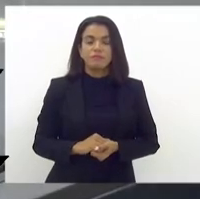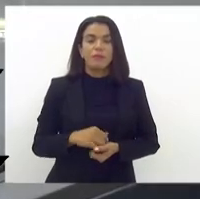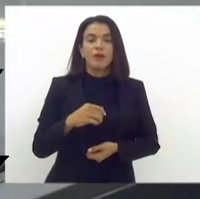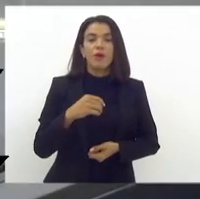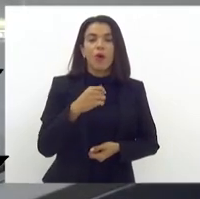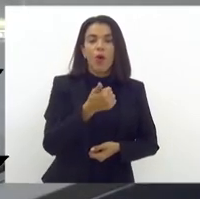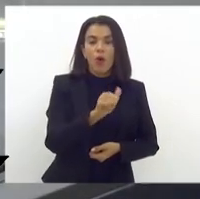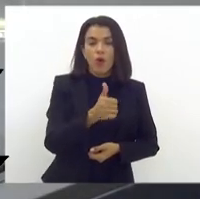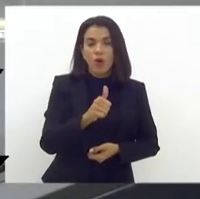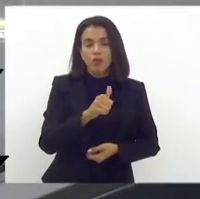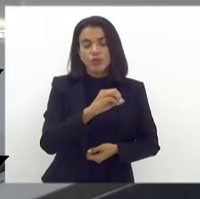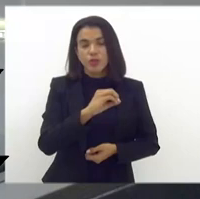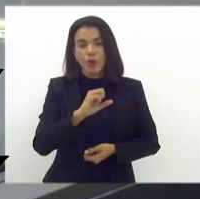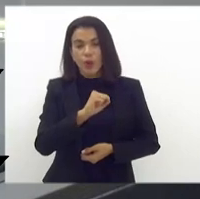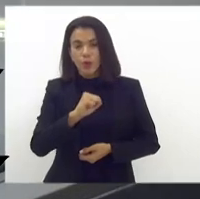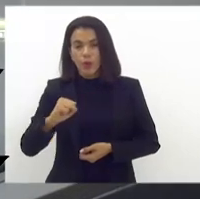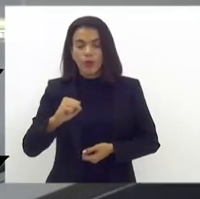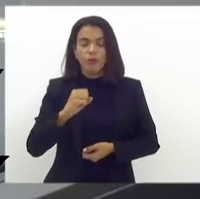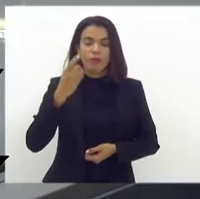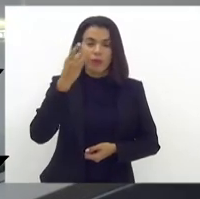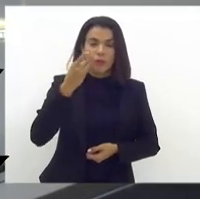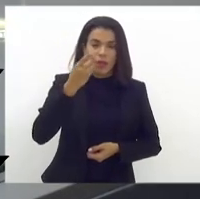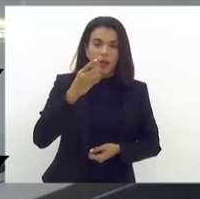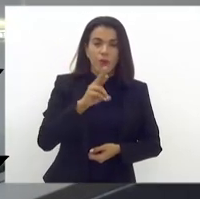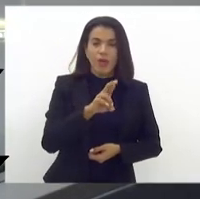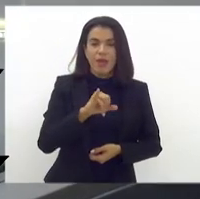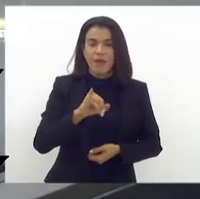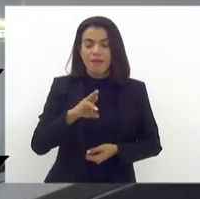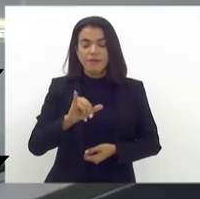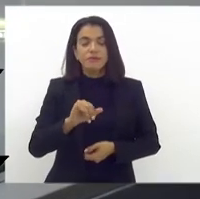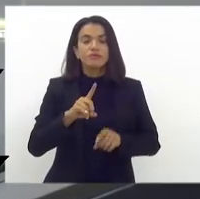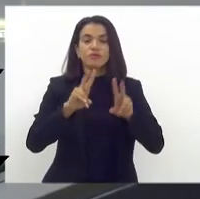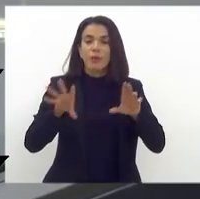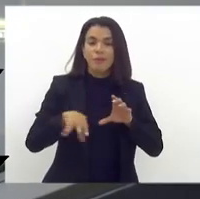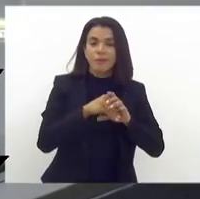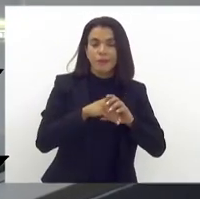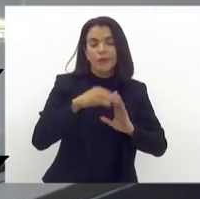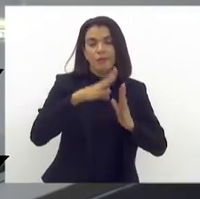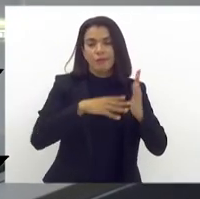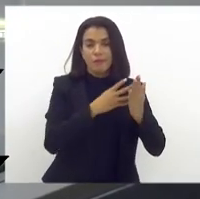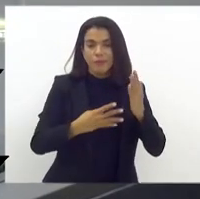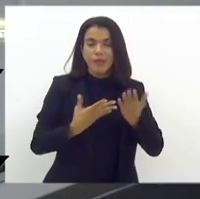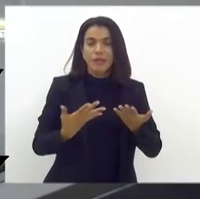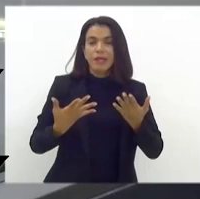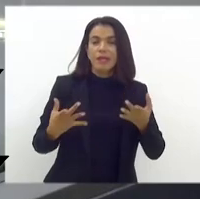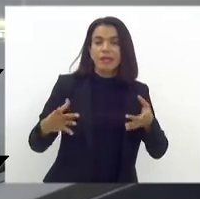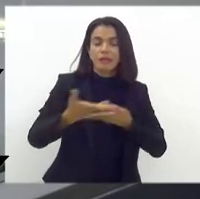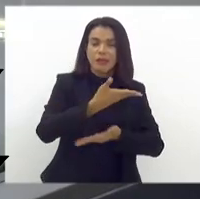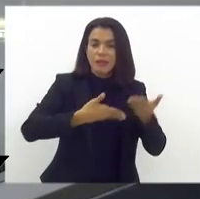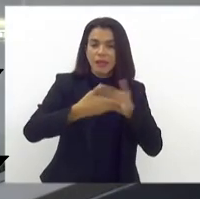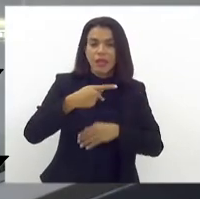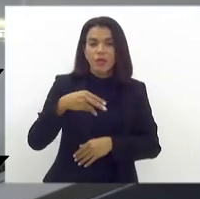PL 1188 de 23, de autoria do deputado Rosenberg Reis, que dispõe sobre a implantação do Programa Estadual de Integração na Segurança Pública